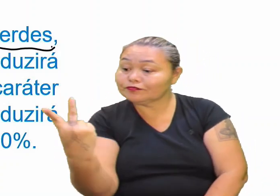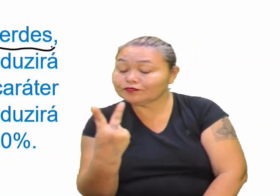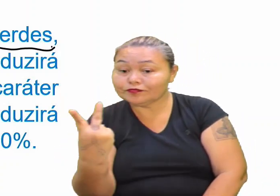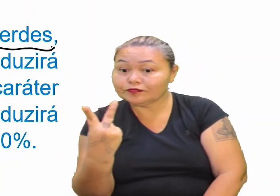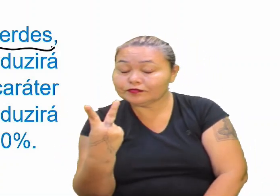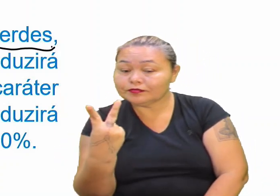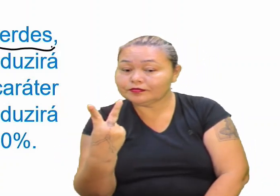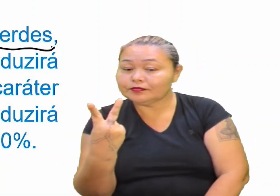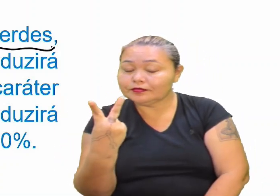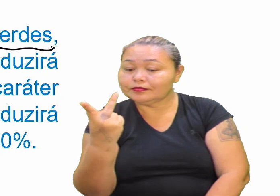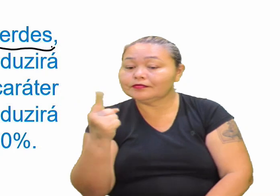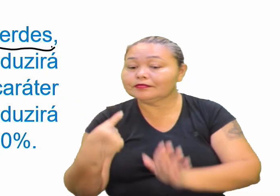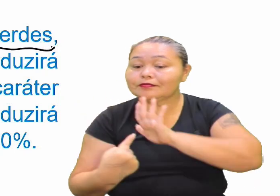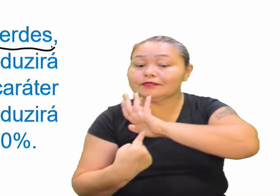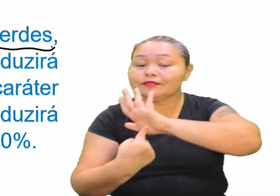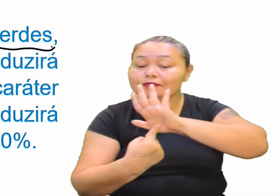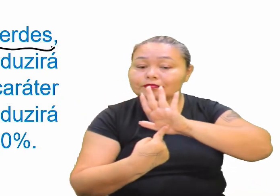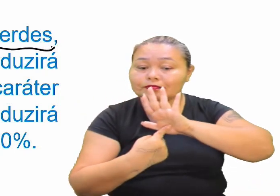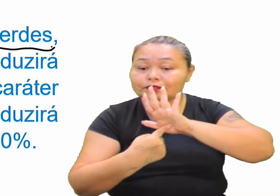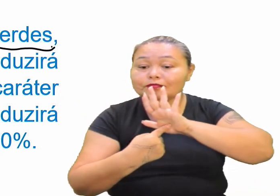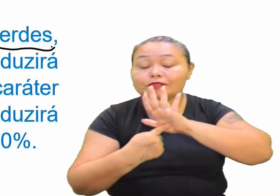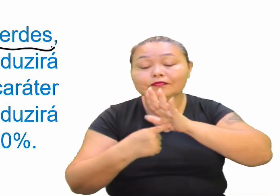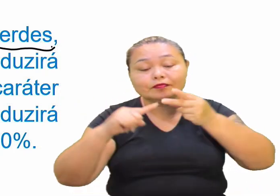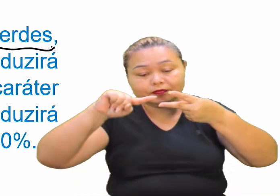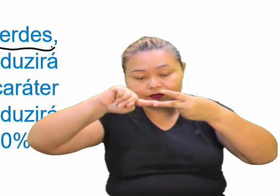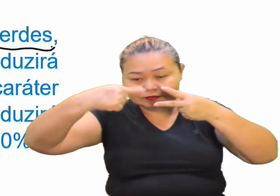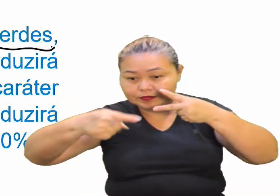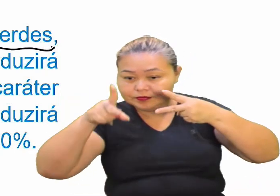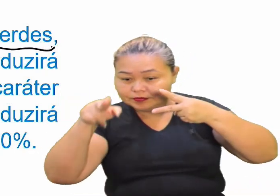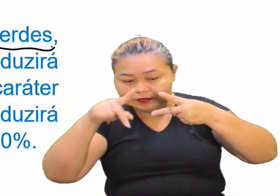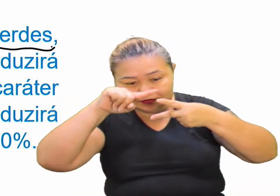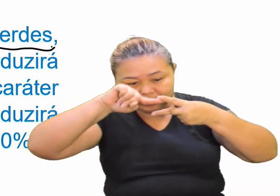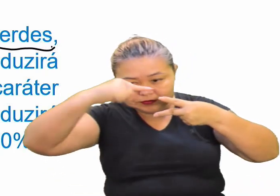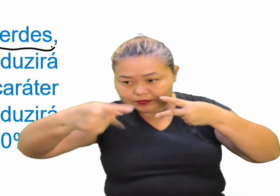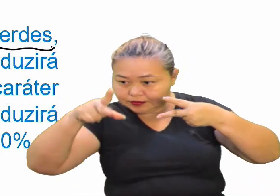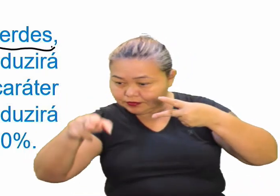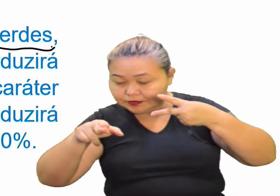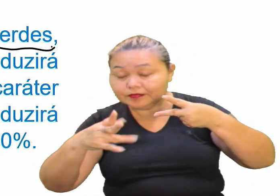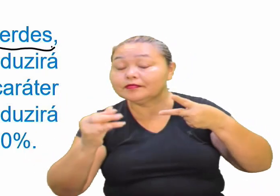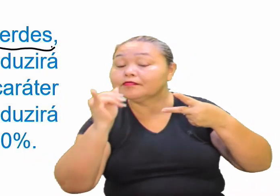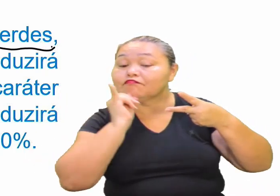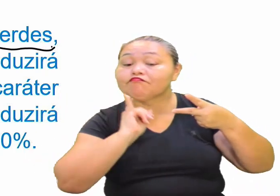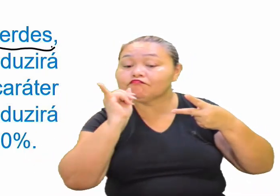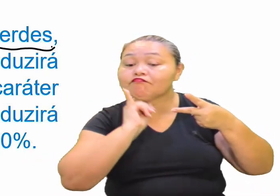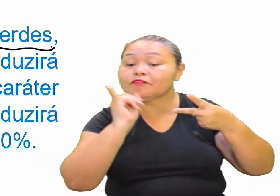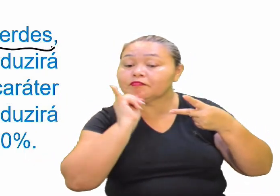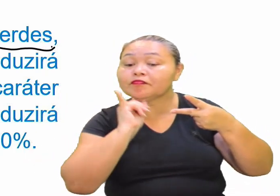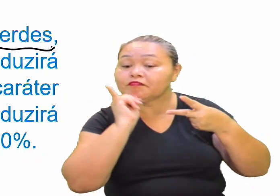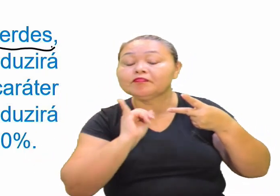você apresenta alelos iguais. Exemplo.